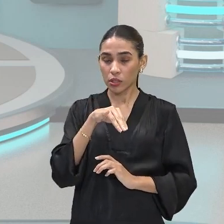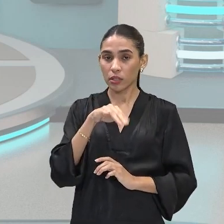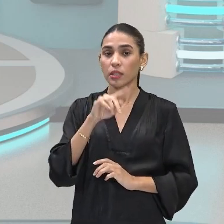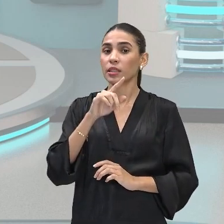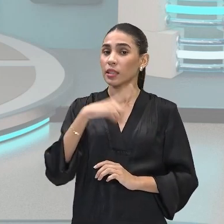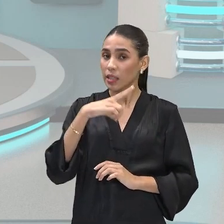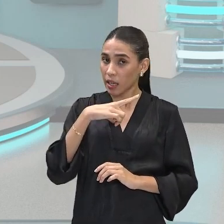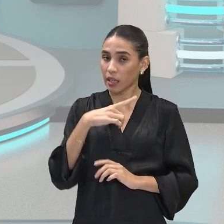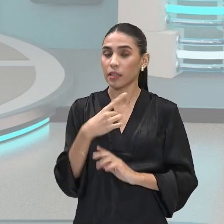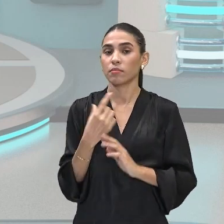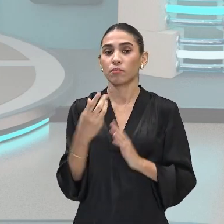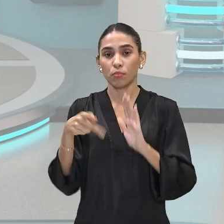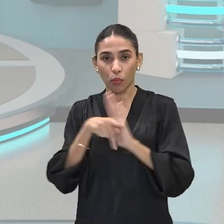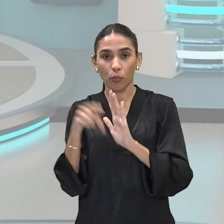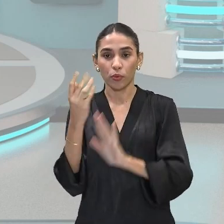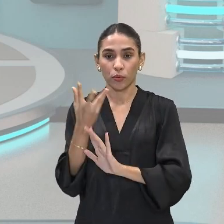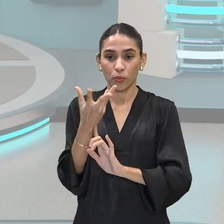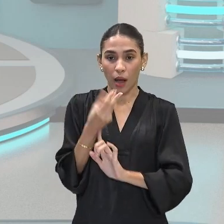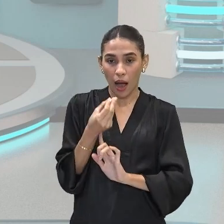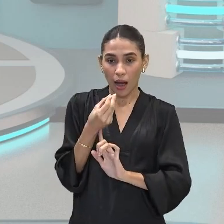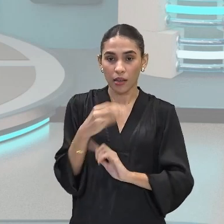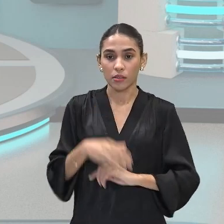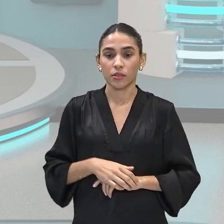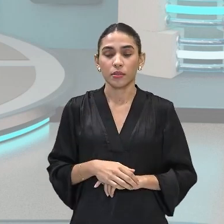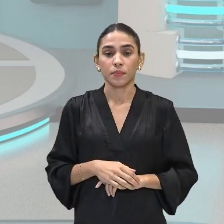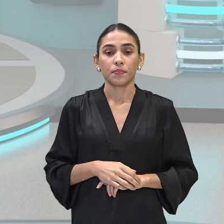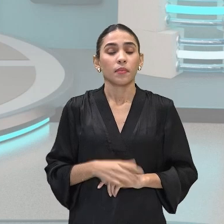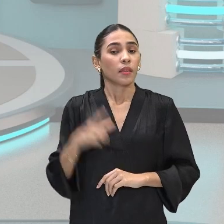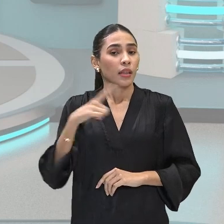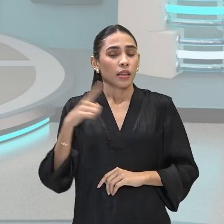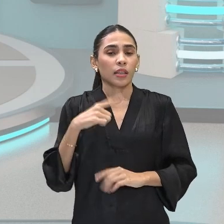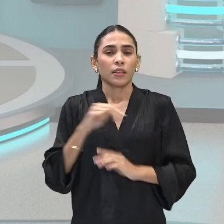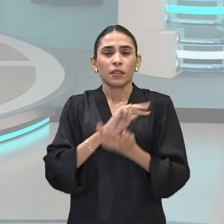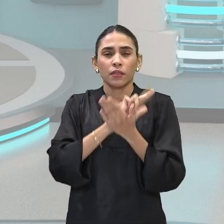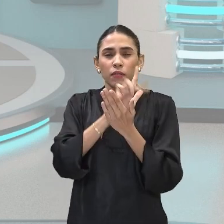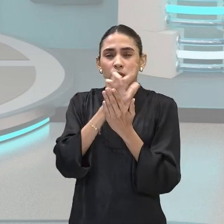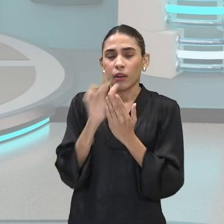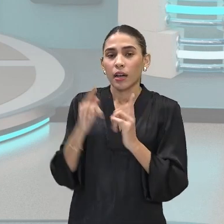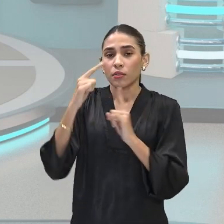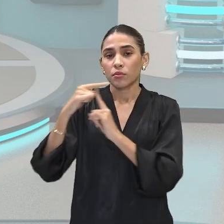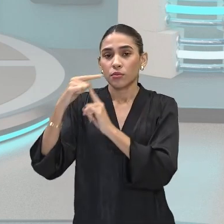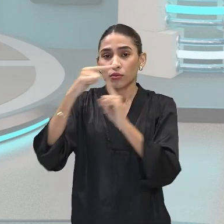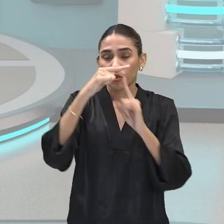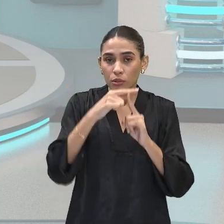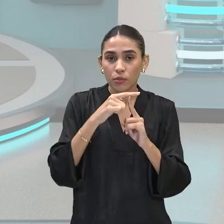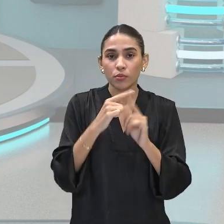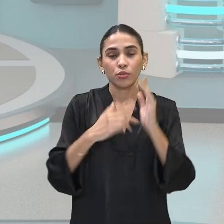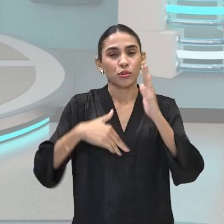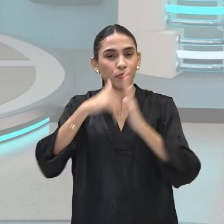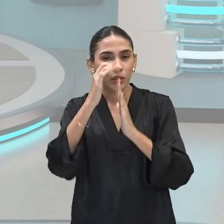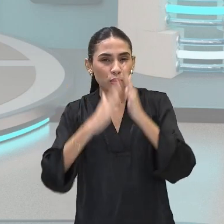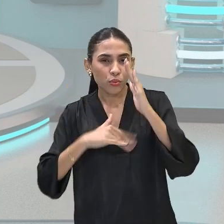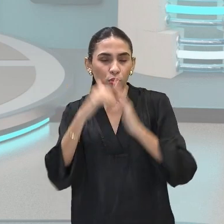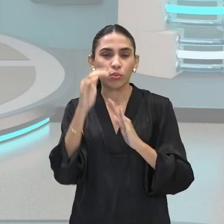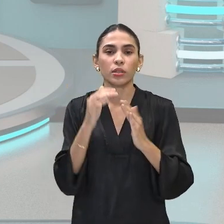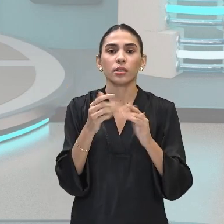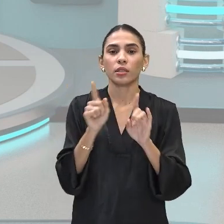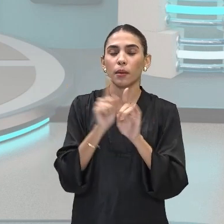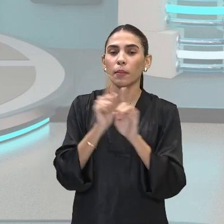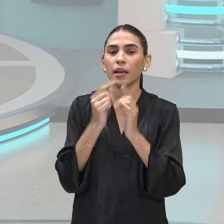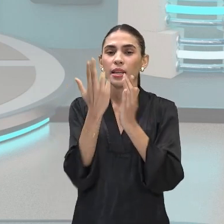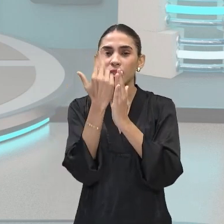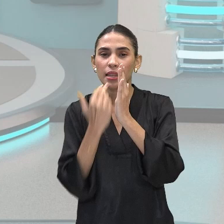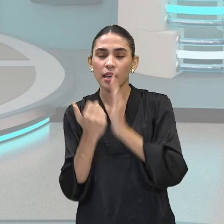arte e ele tem ali obras, né, que contam com doações. Ele é mantido, na verdade,